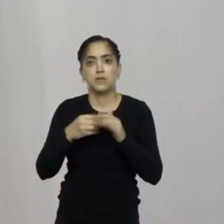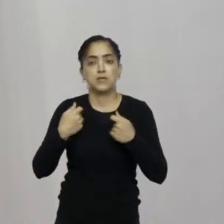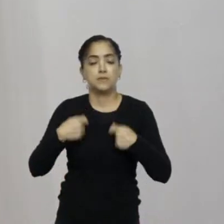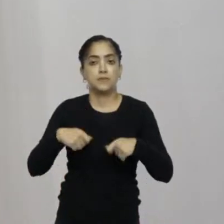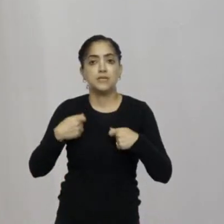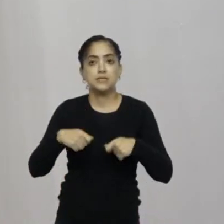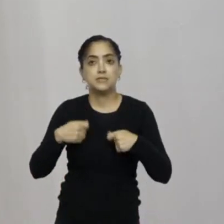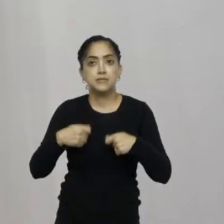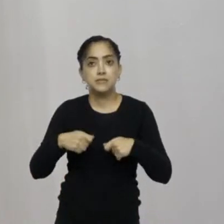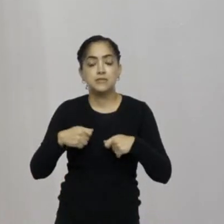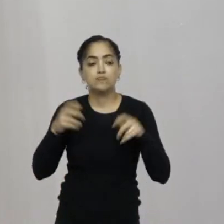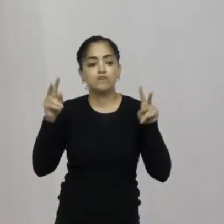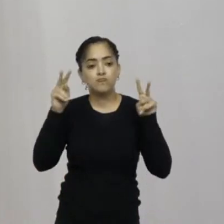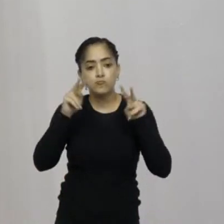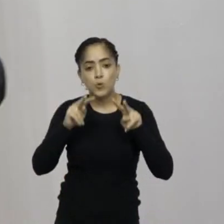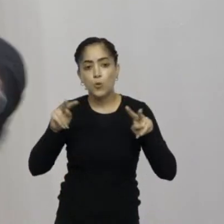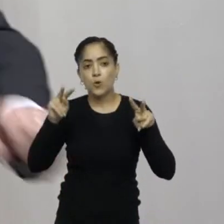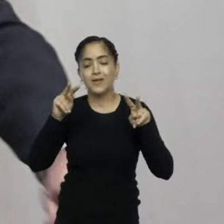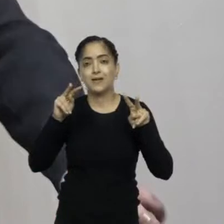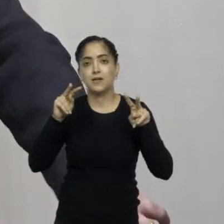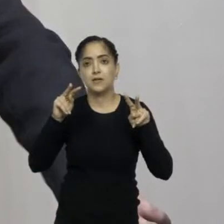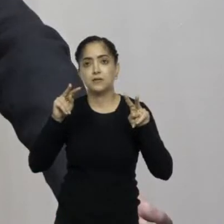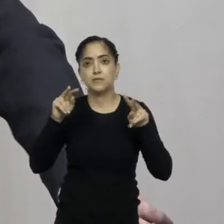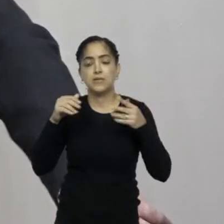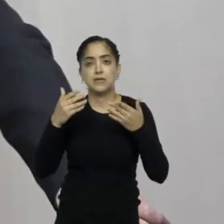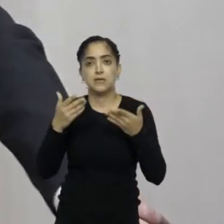de um olhar muito mais